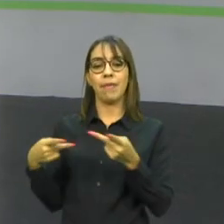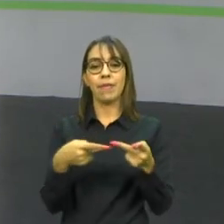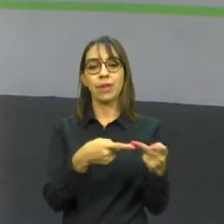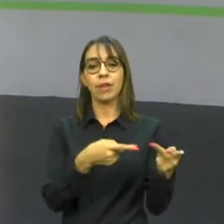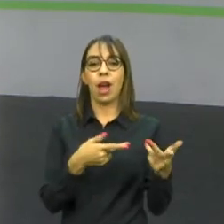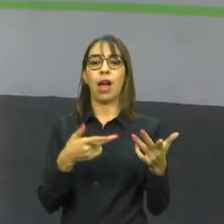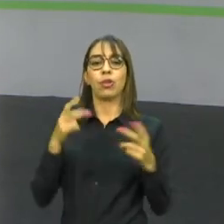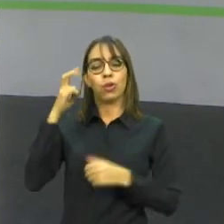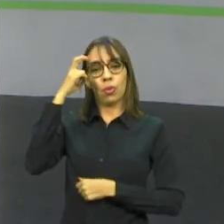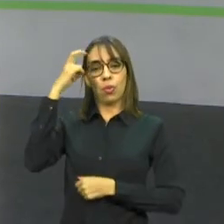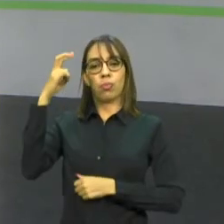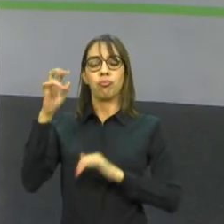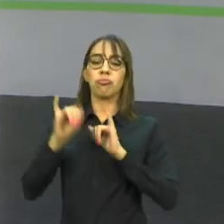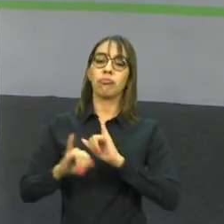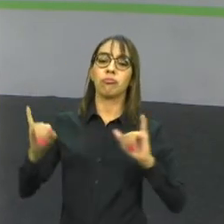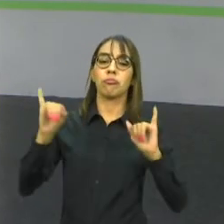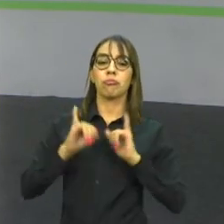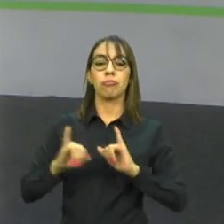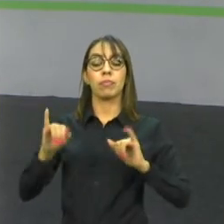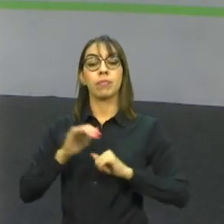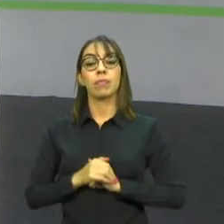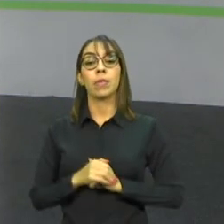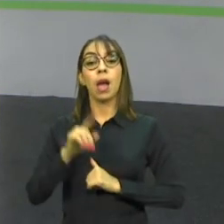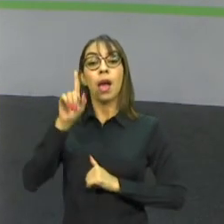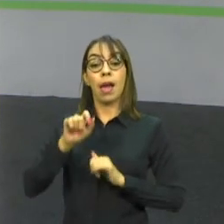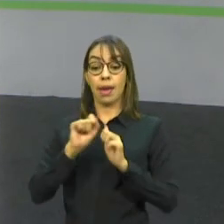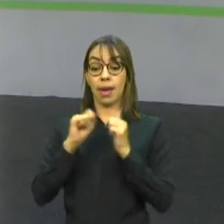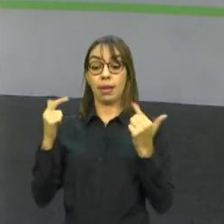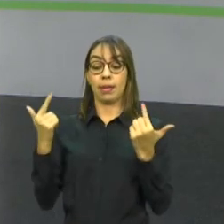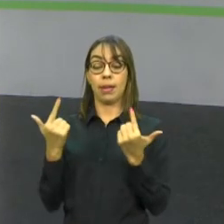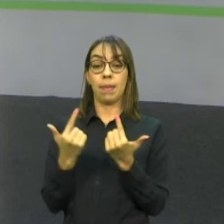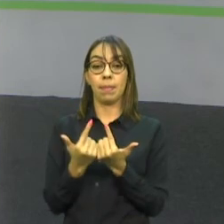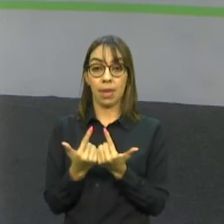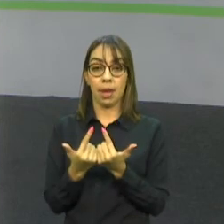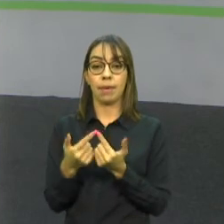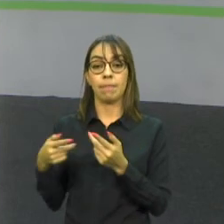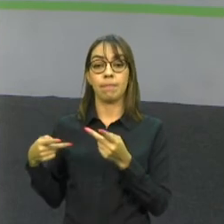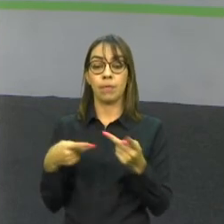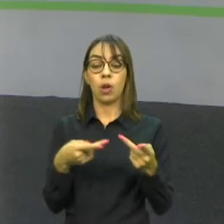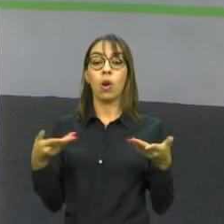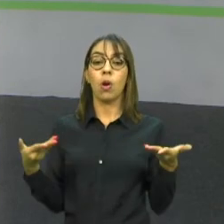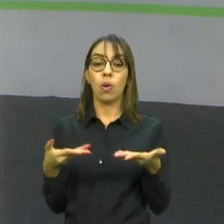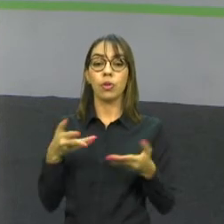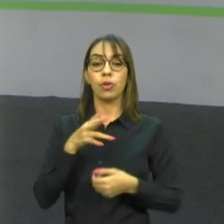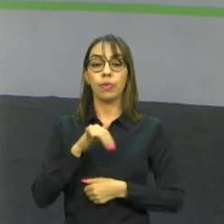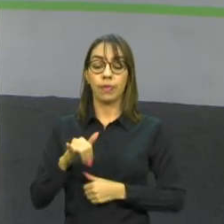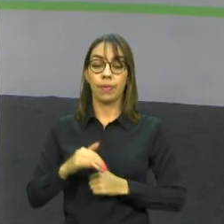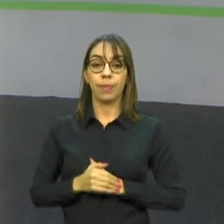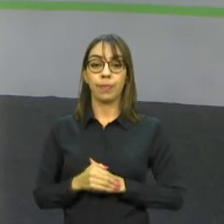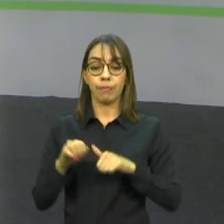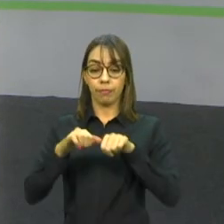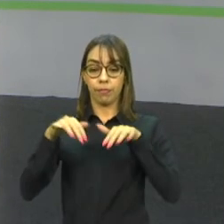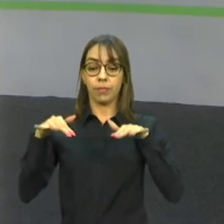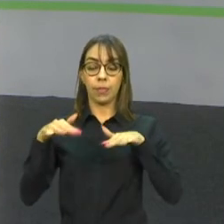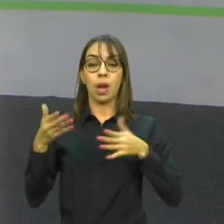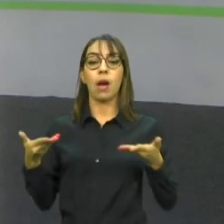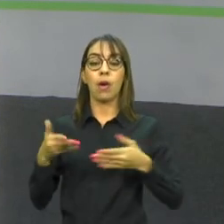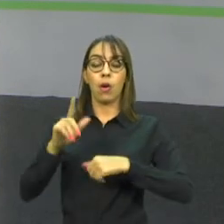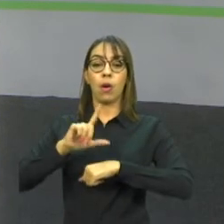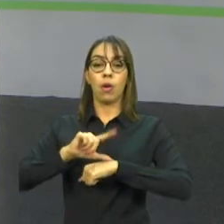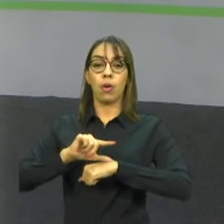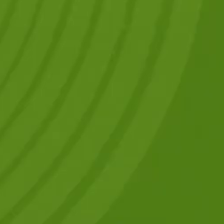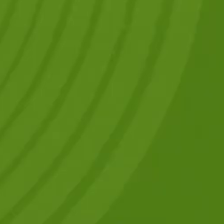Assembleia Itinerante que realiza hoje a sessão plenária. Agora são 8 horas e 46 minutos. Nós voltamos